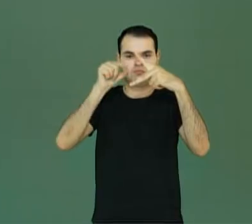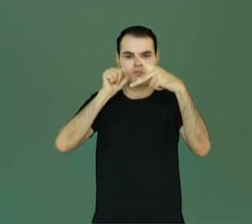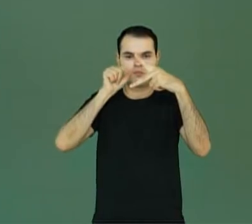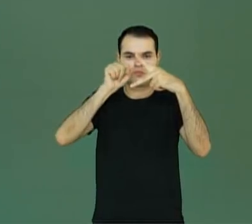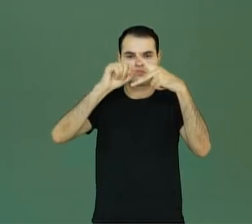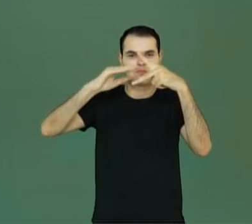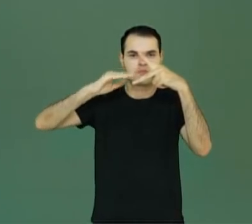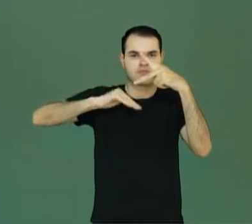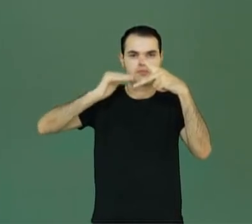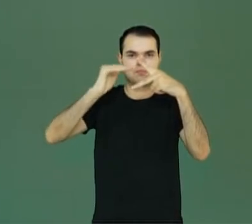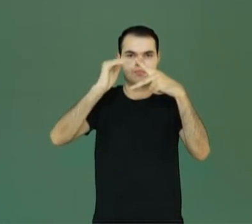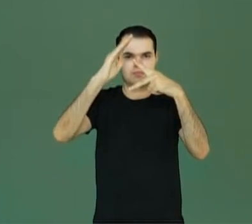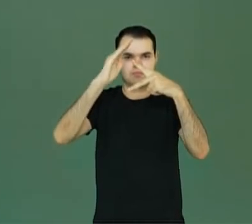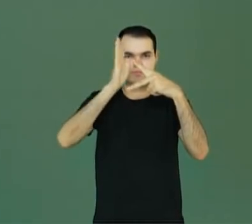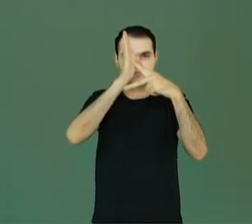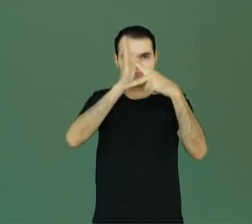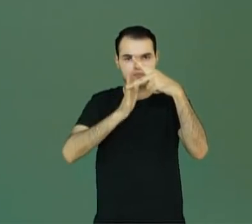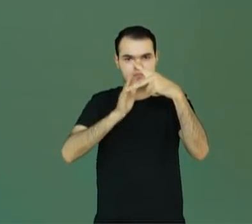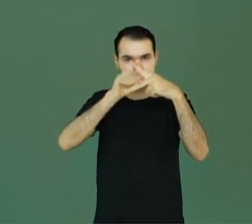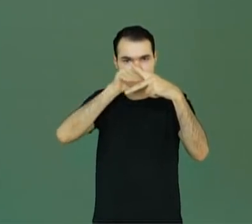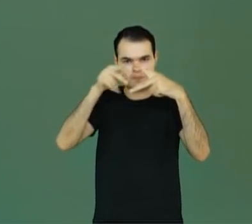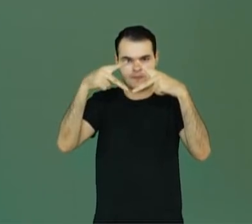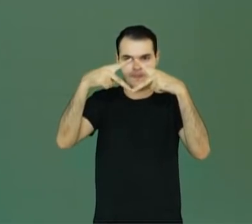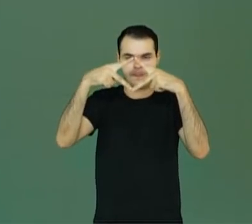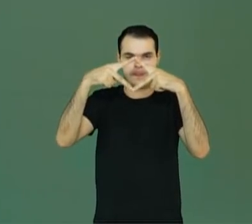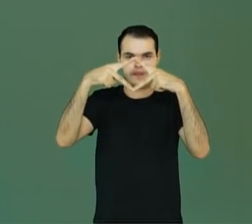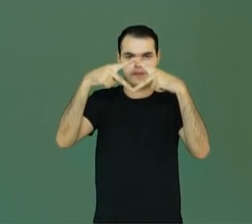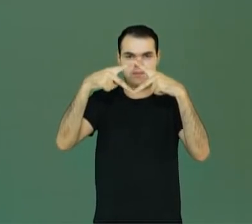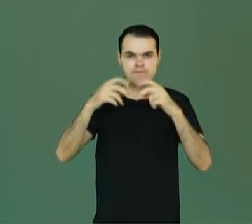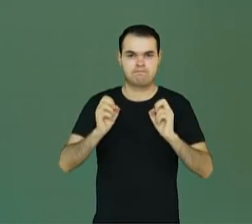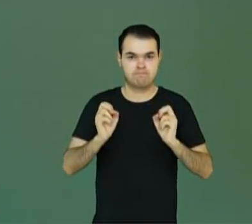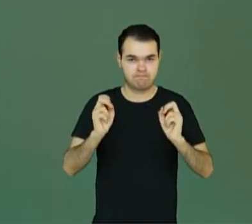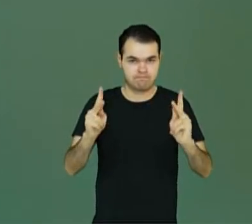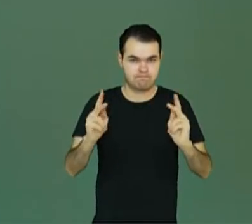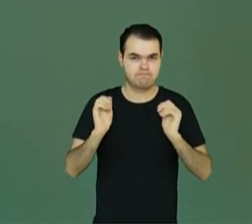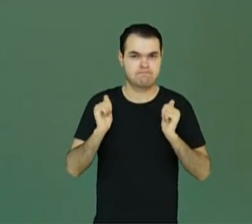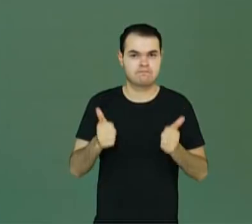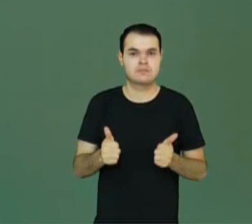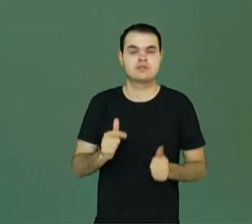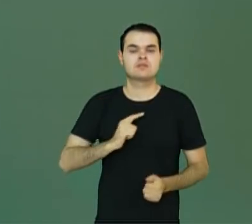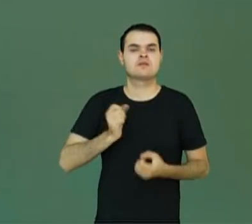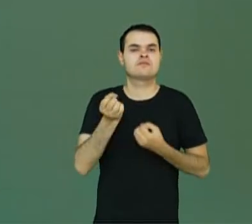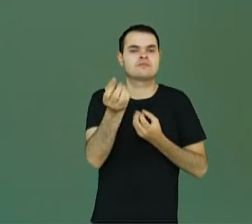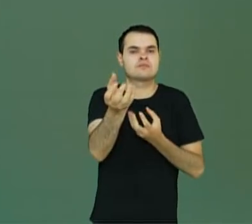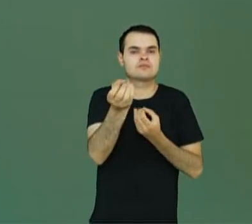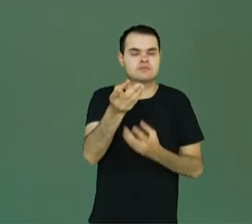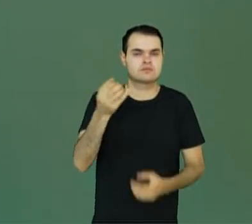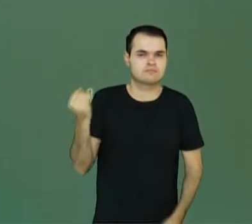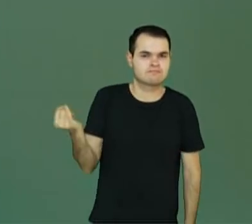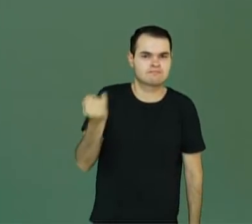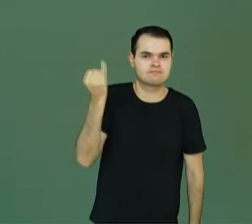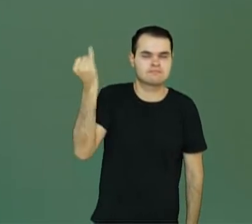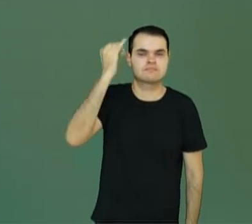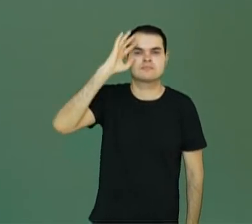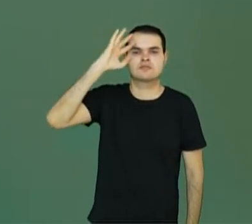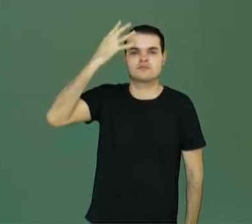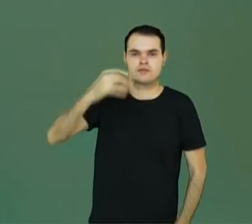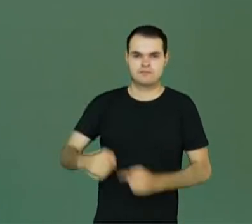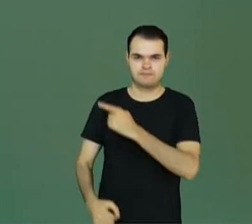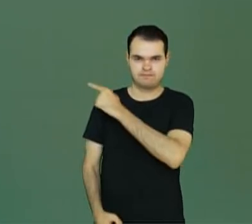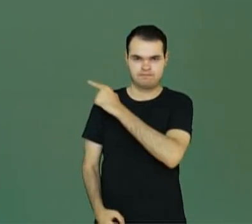divide esta diagonal ao meio e essa diagonal ao meio. Certo? Então, essas informações elas são necessárias para a gente poder resolver esse